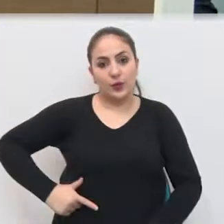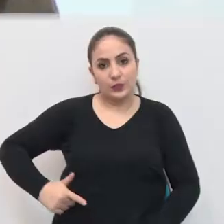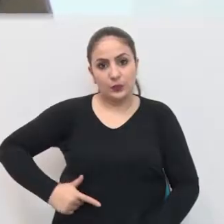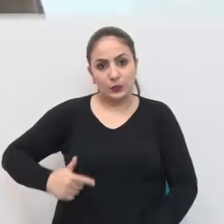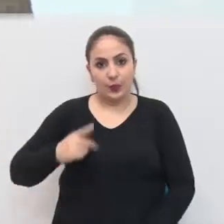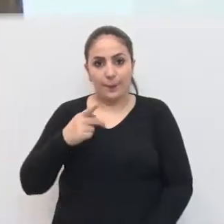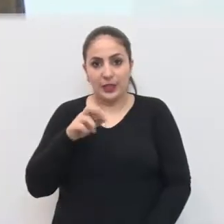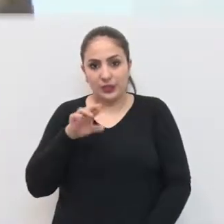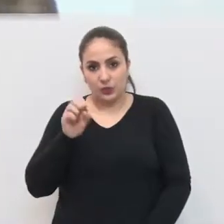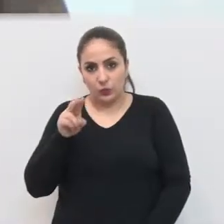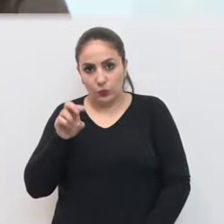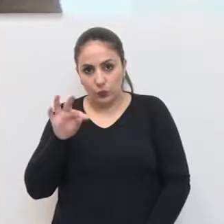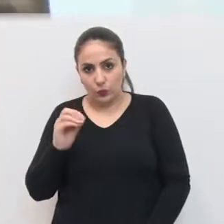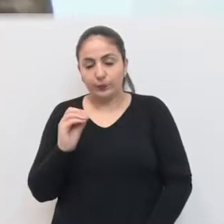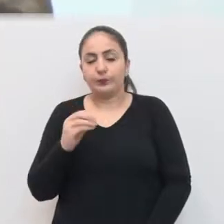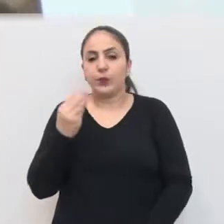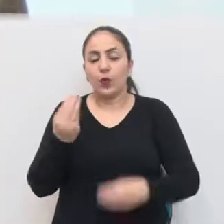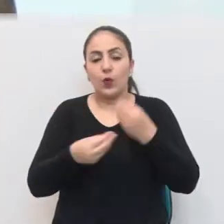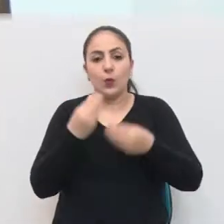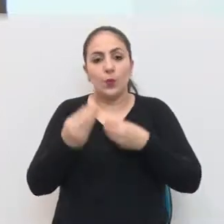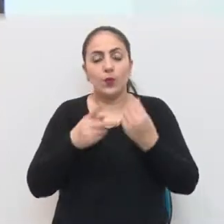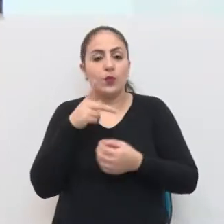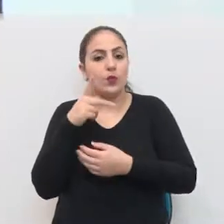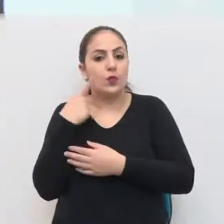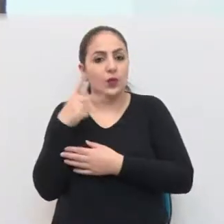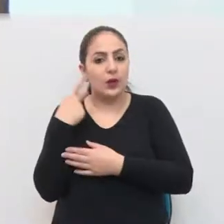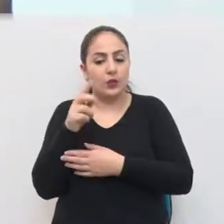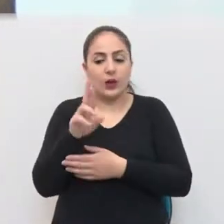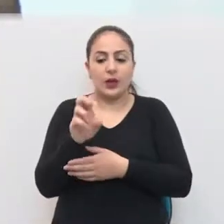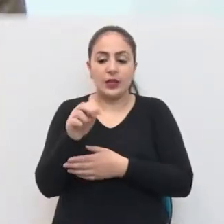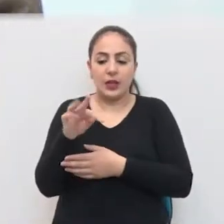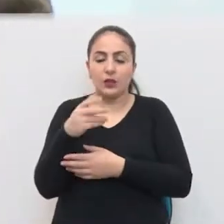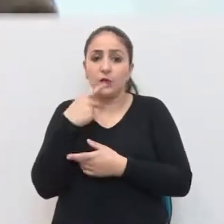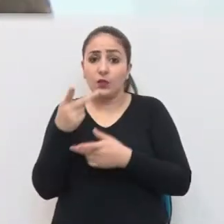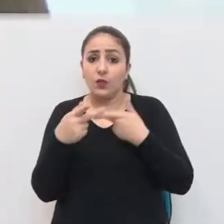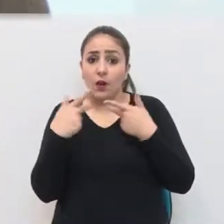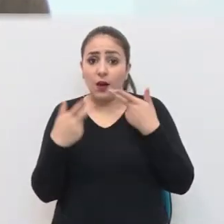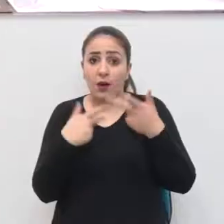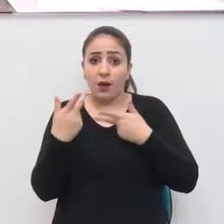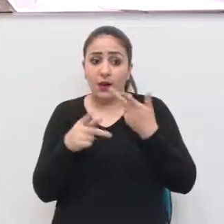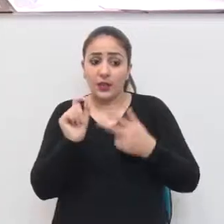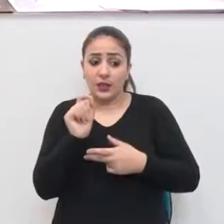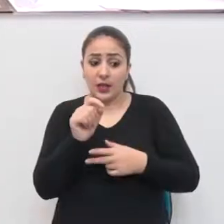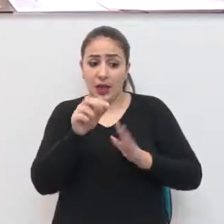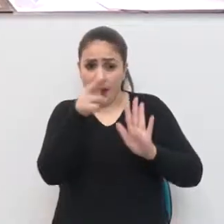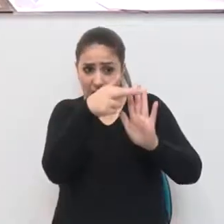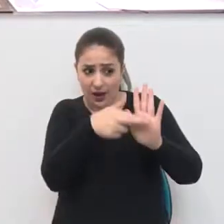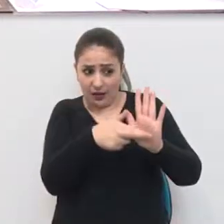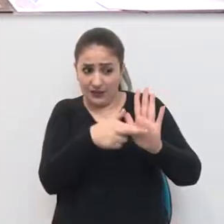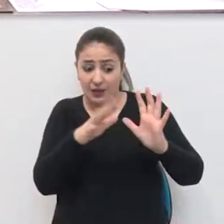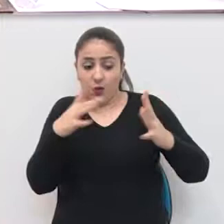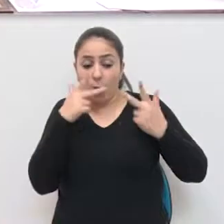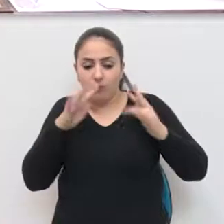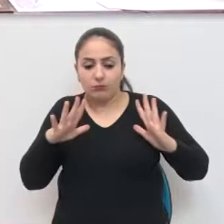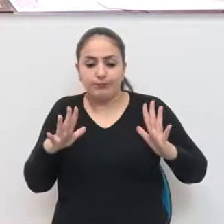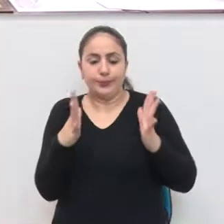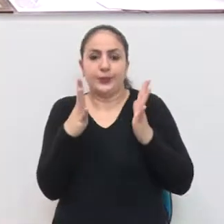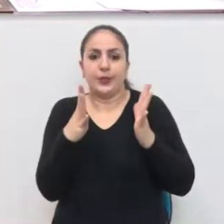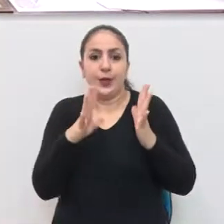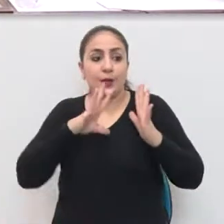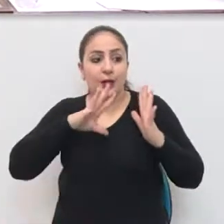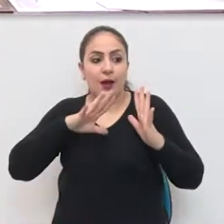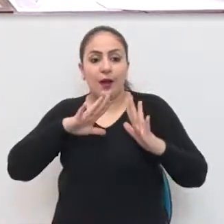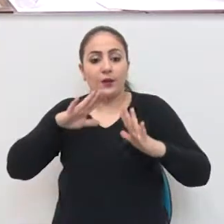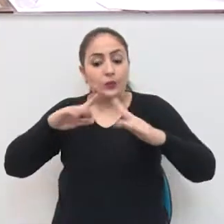presunto. Conforme o vereador Renato, as decisões vão provocar grande impacto nos estabelecimentos que não